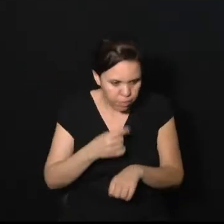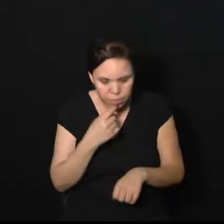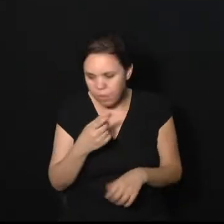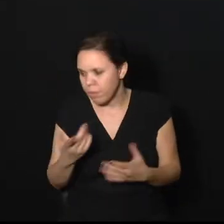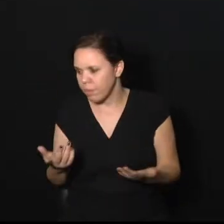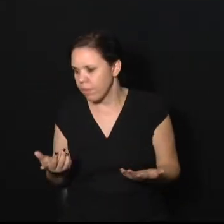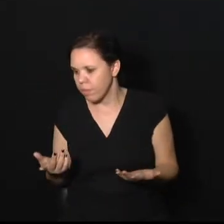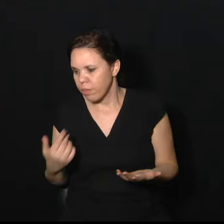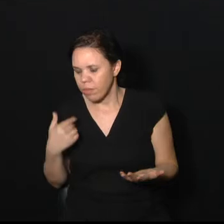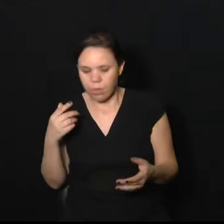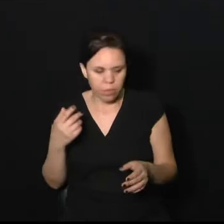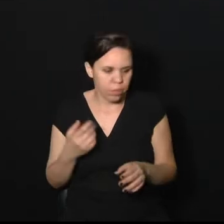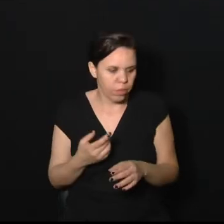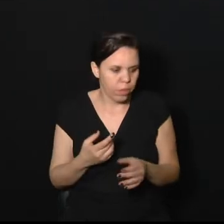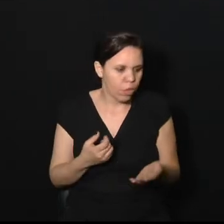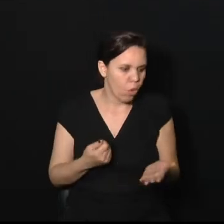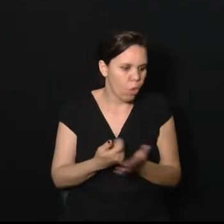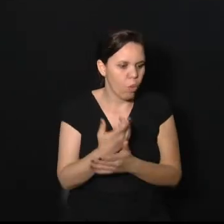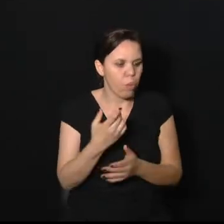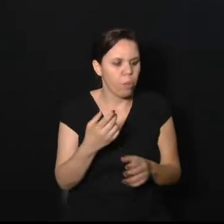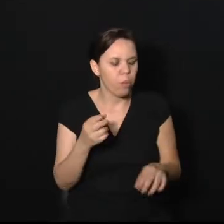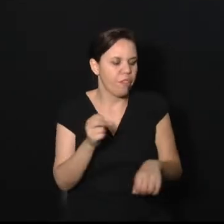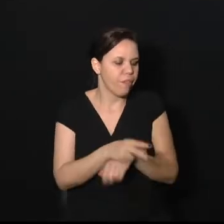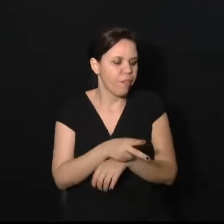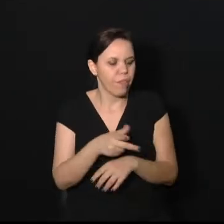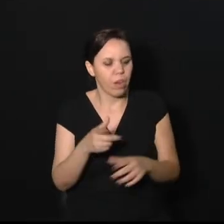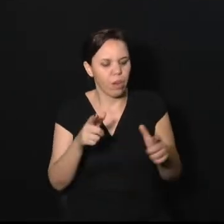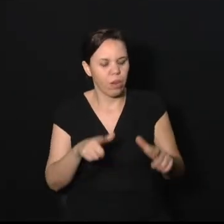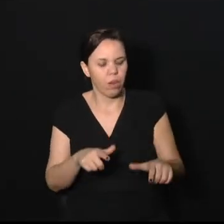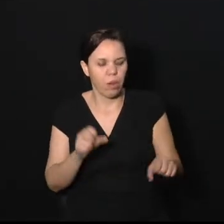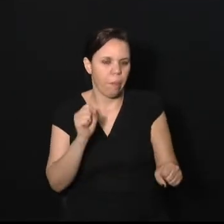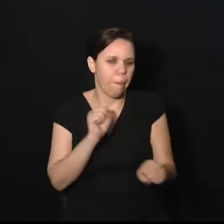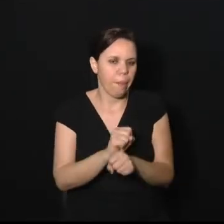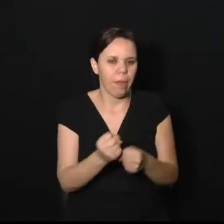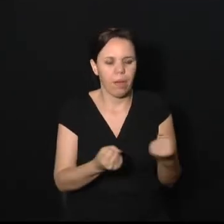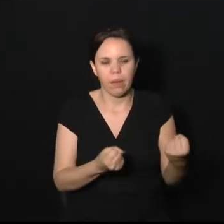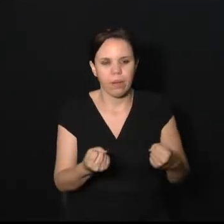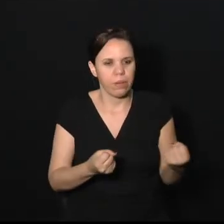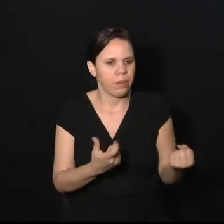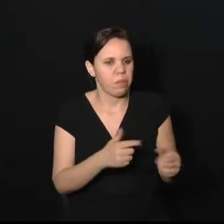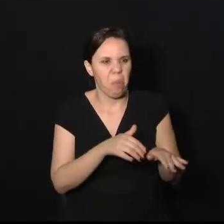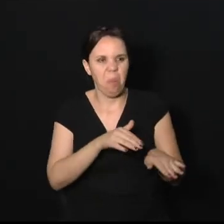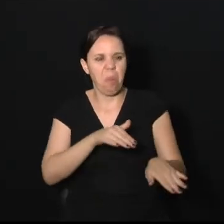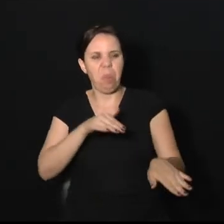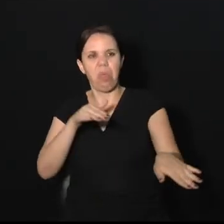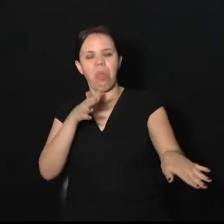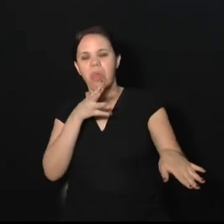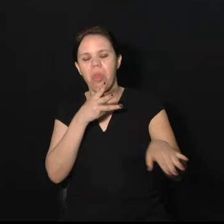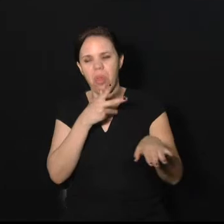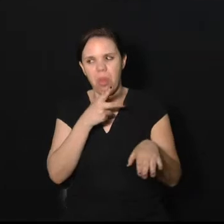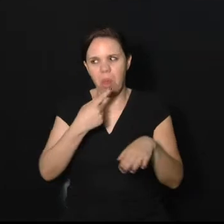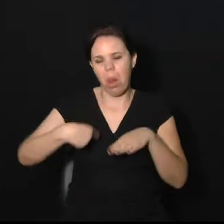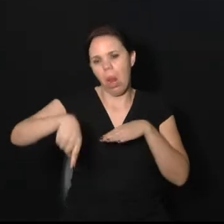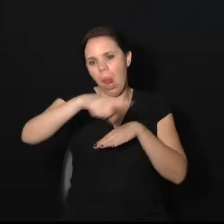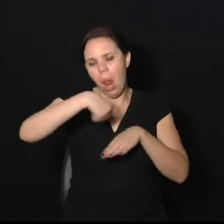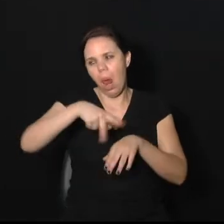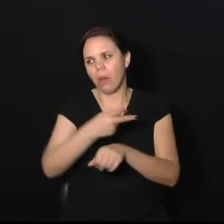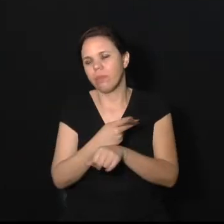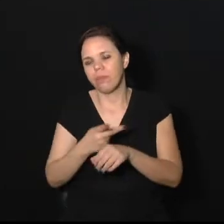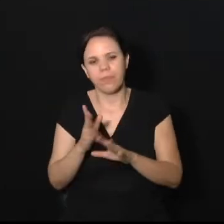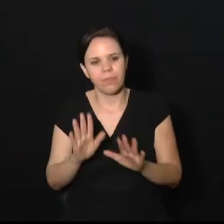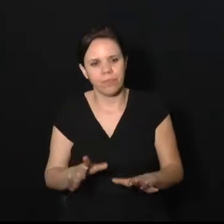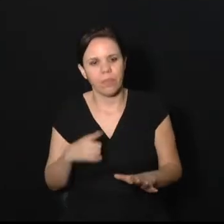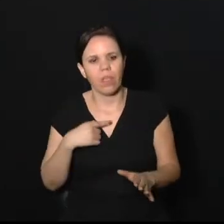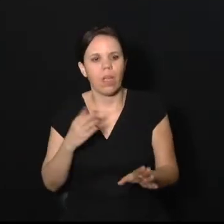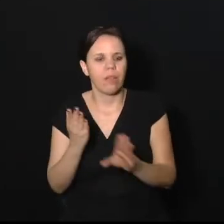uma vaga, eu já compro pelo aplicativo, então eu chego e paro o carro. Eu não gero trânsito por conta disso. Então, foi feita uma solução